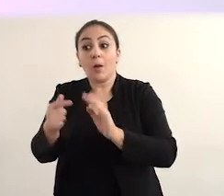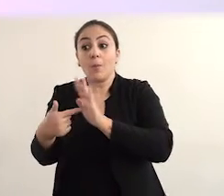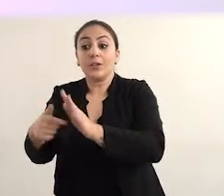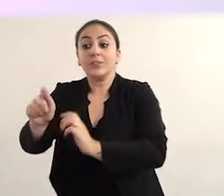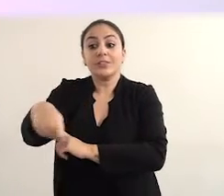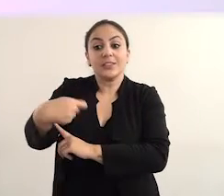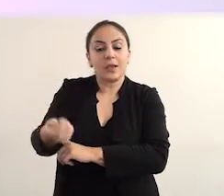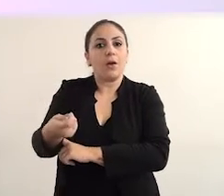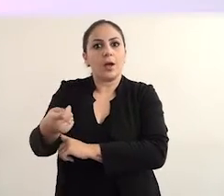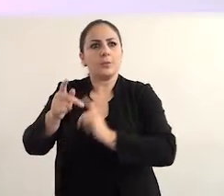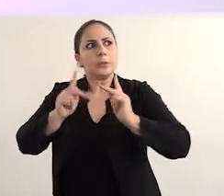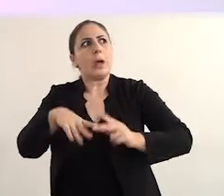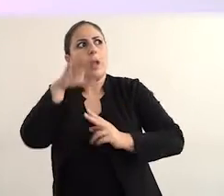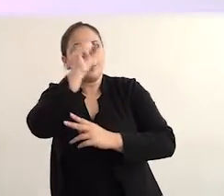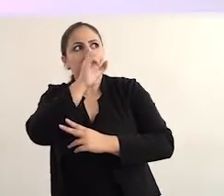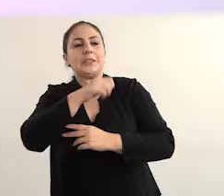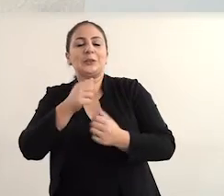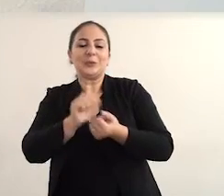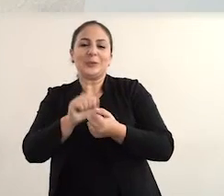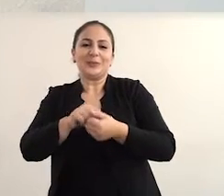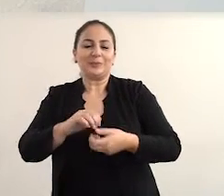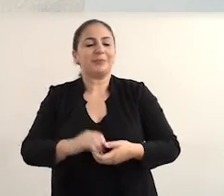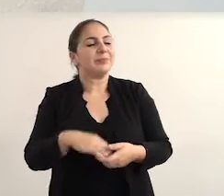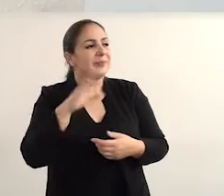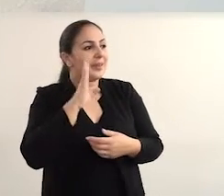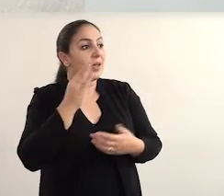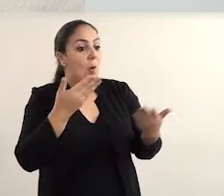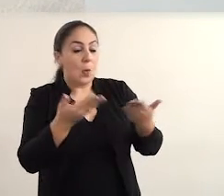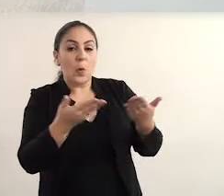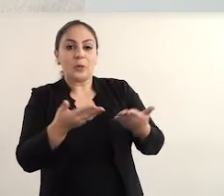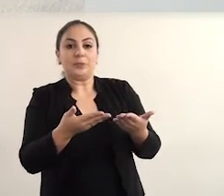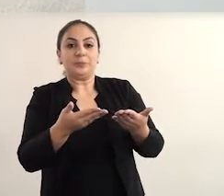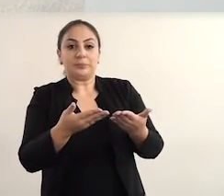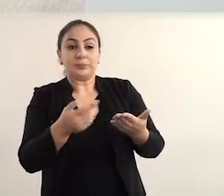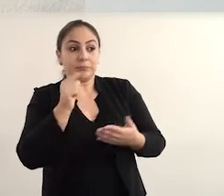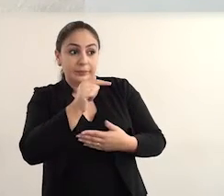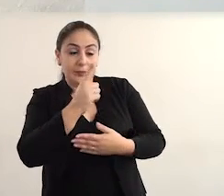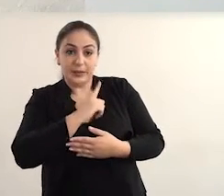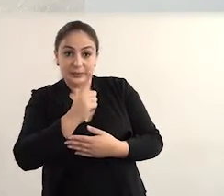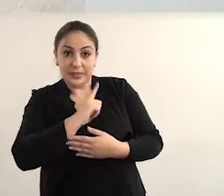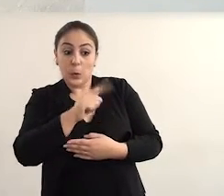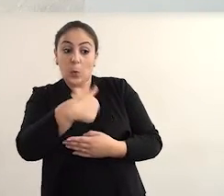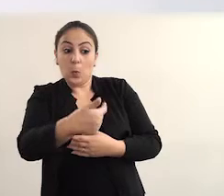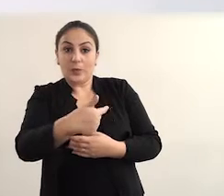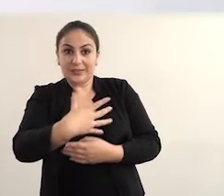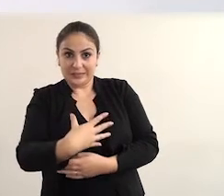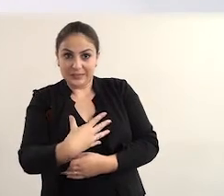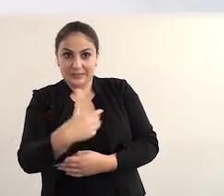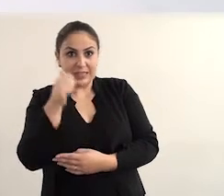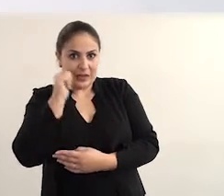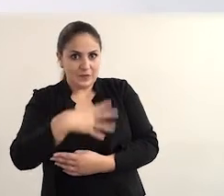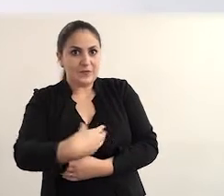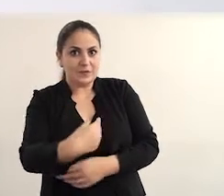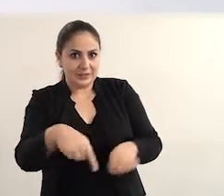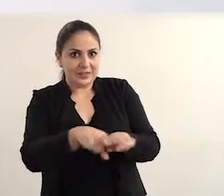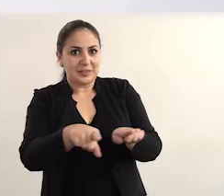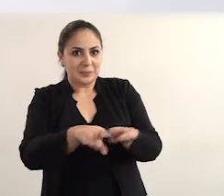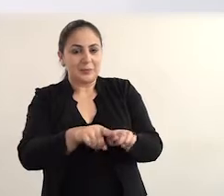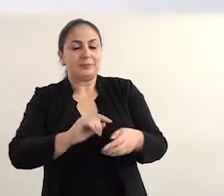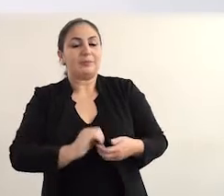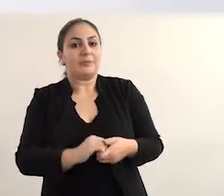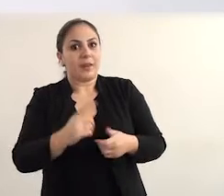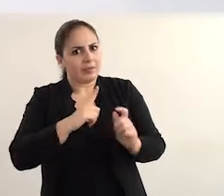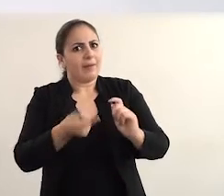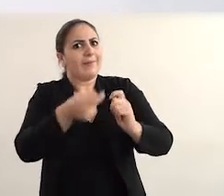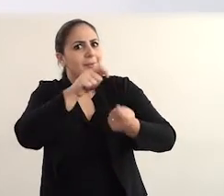o pessoal ia aprendendo com ela também. Que legal. Então hoje você tem mais outra filha também, e também tem